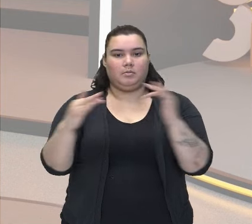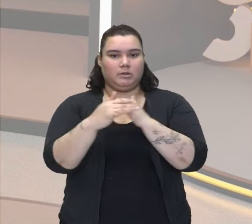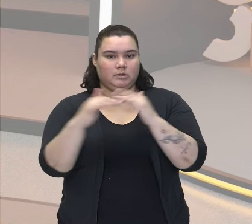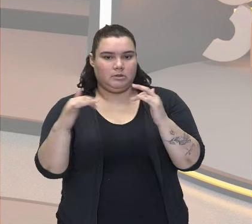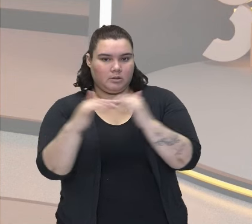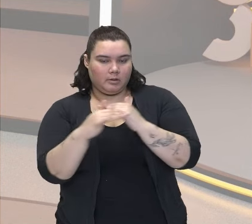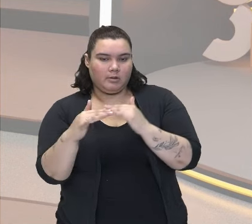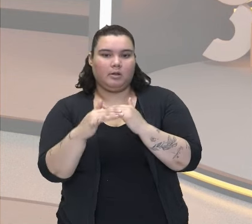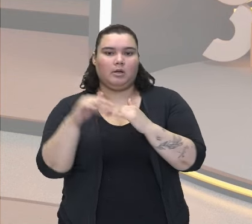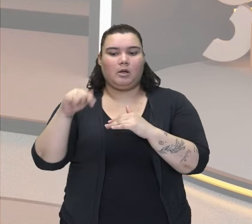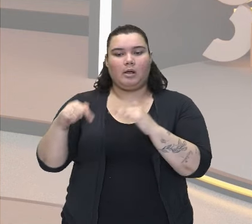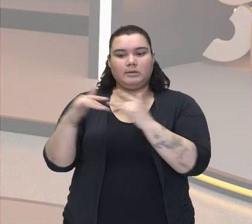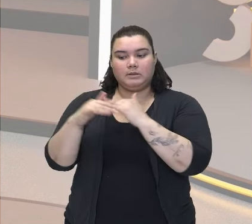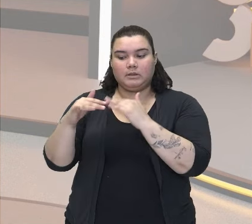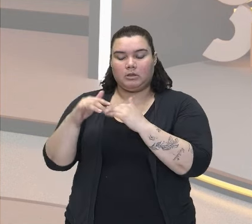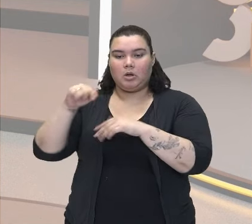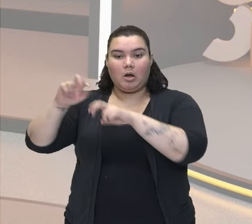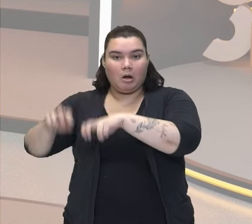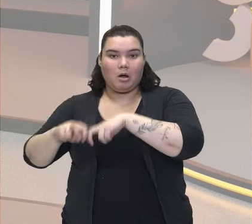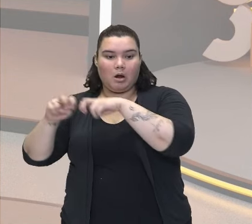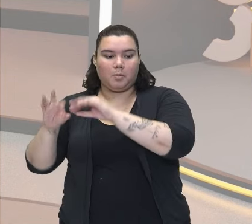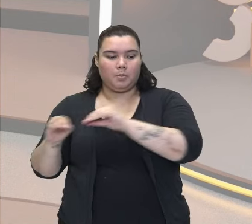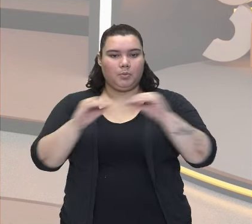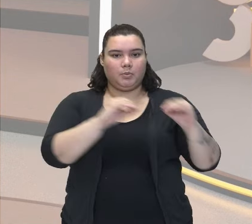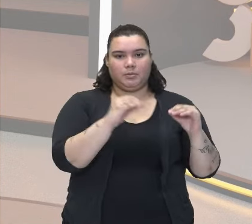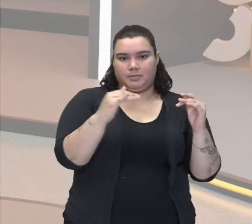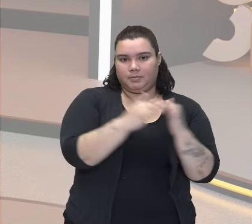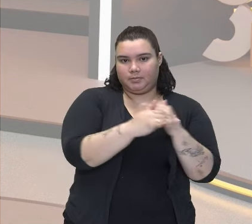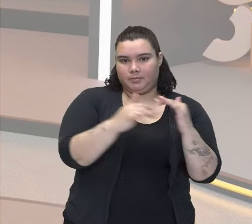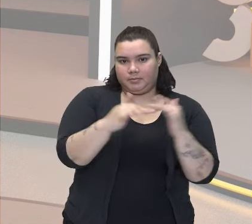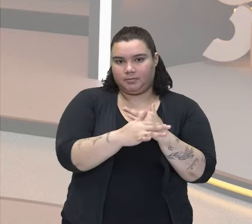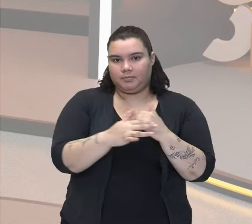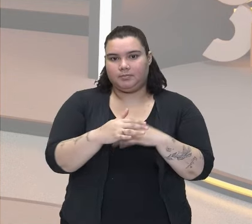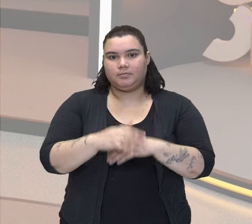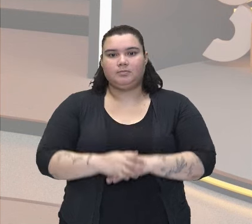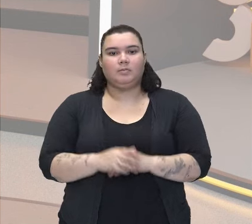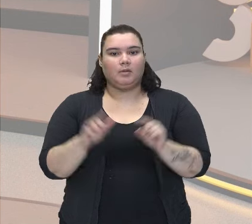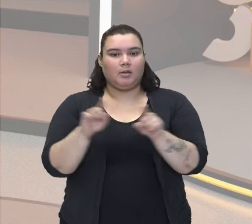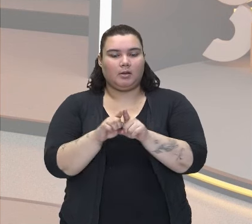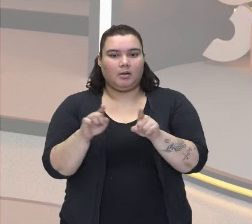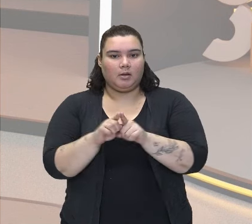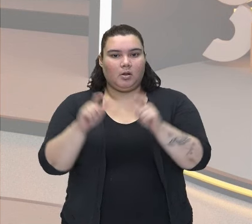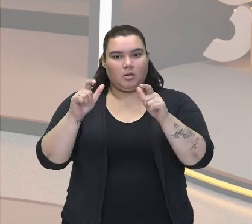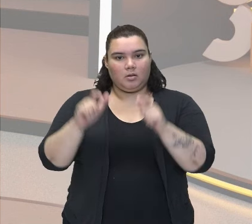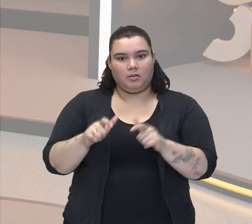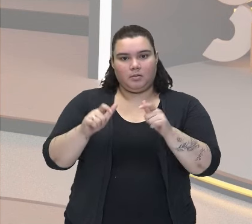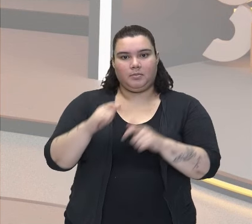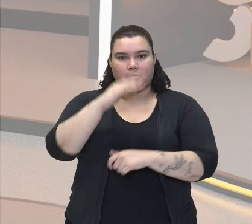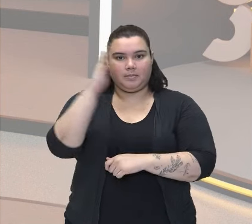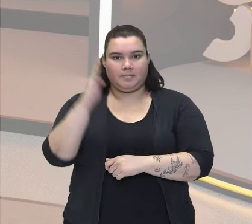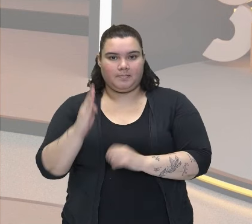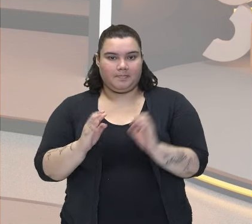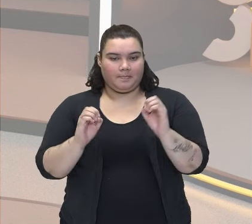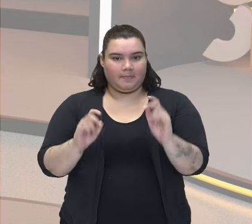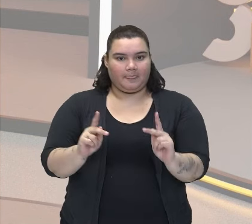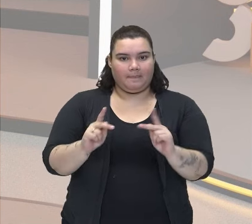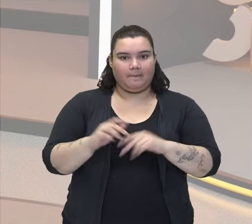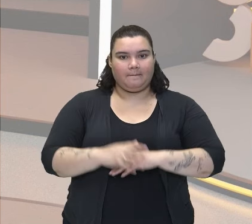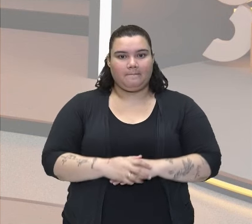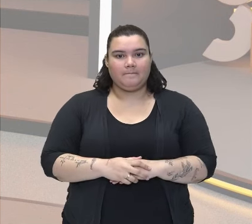né, saindo ali do campo e indo para a cidade, né, assim como no território brasileiro,